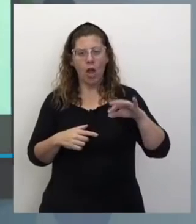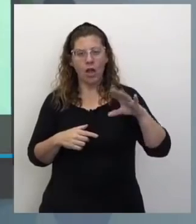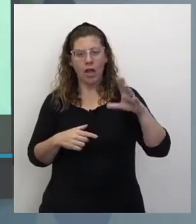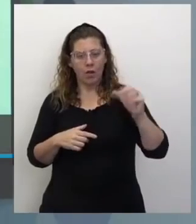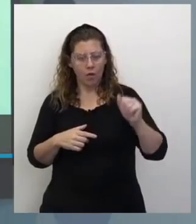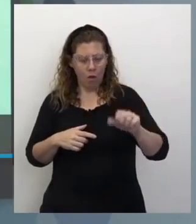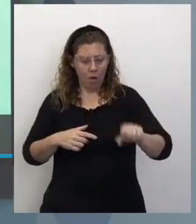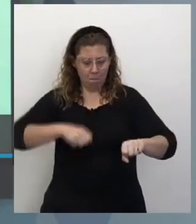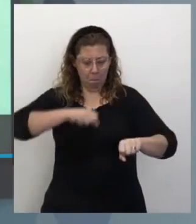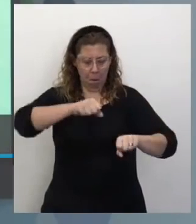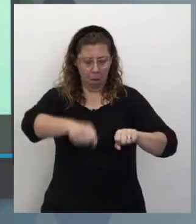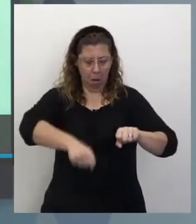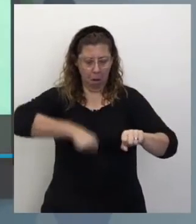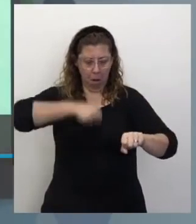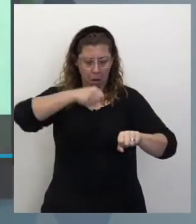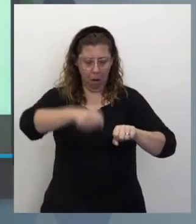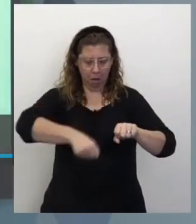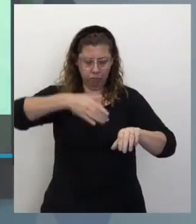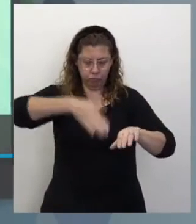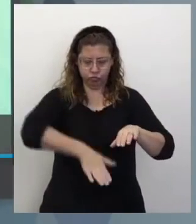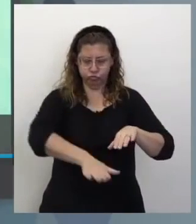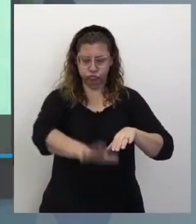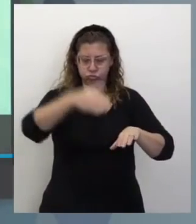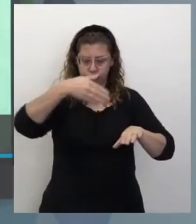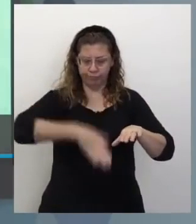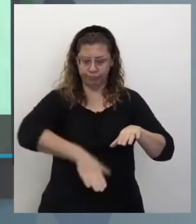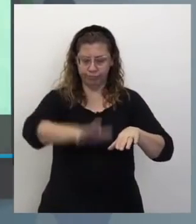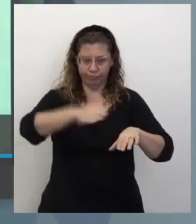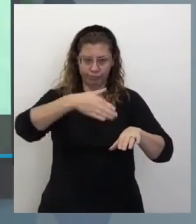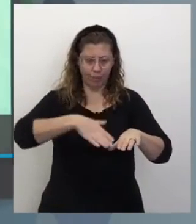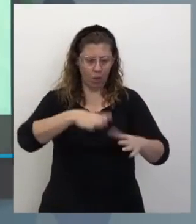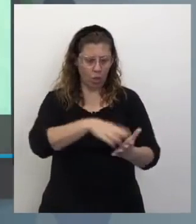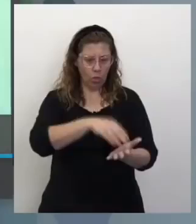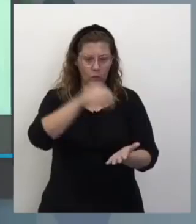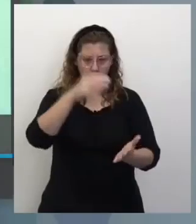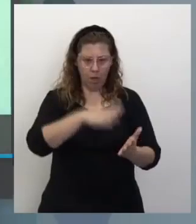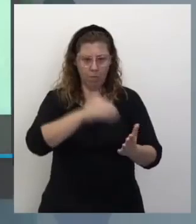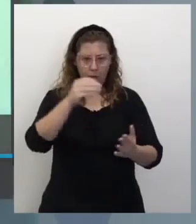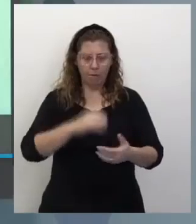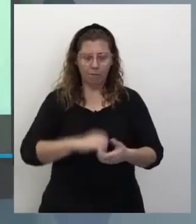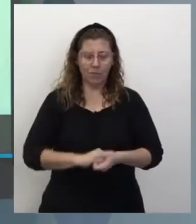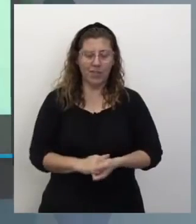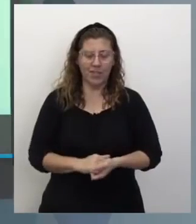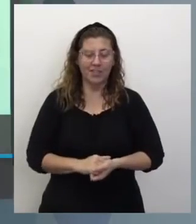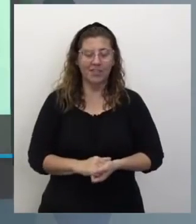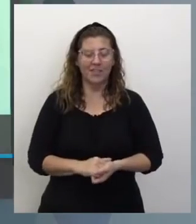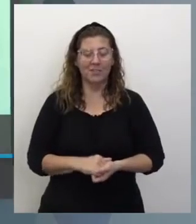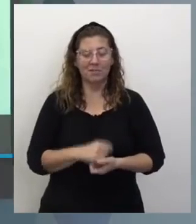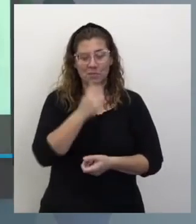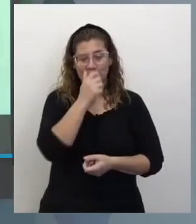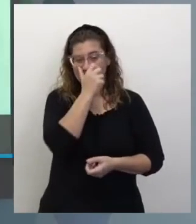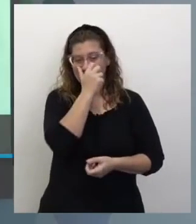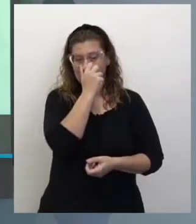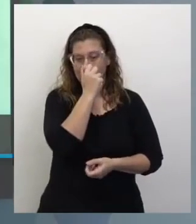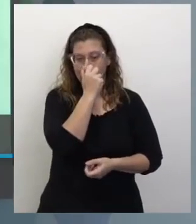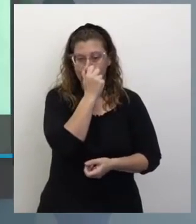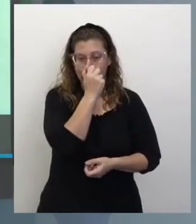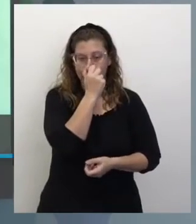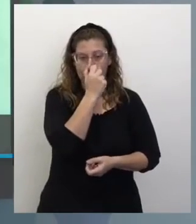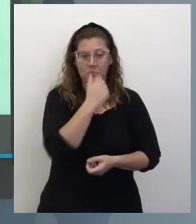da máquina de fotocópia tinha um mimeógrafo, e ele copiava lá, né, para fazer imprimia